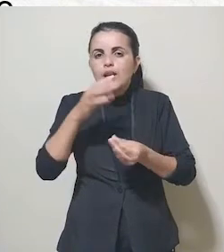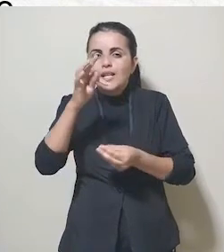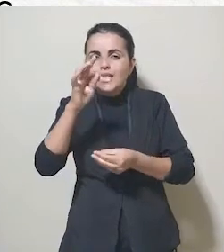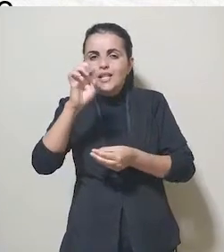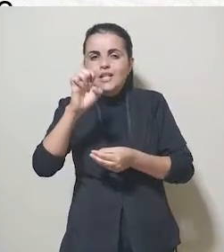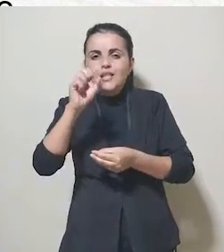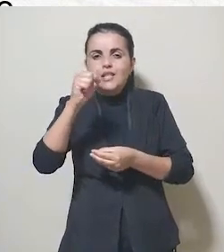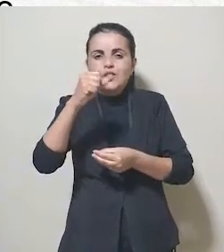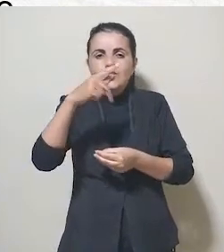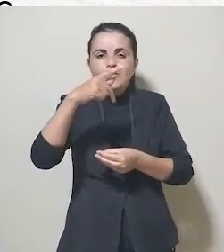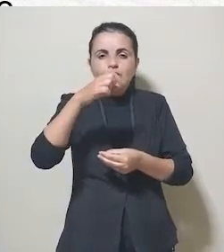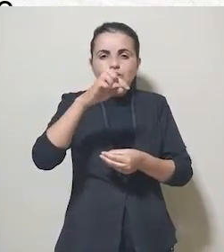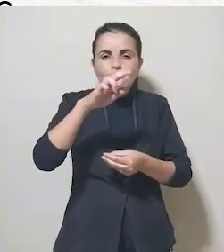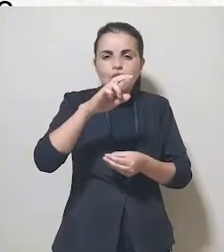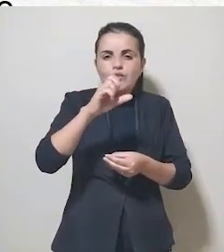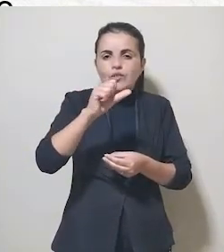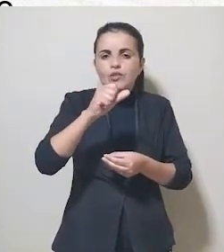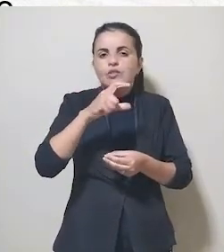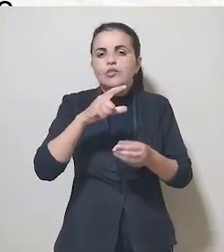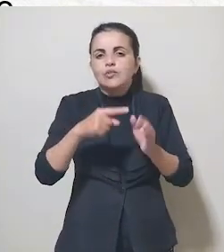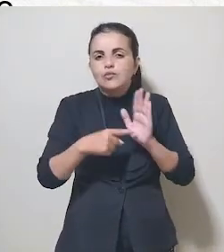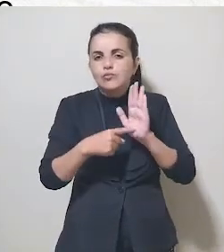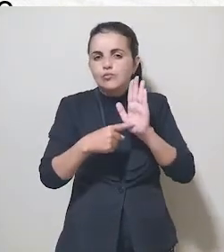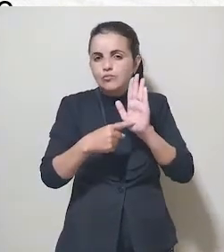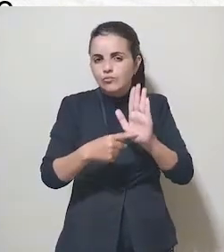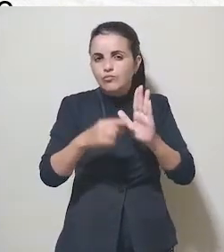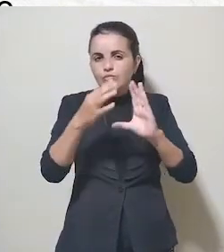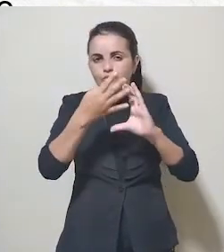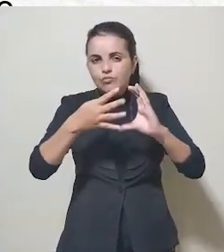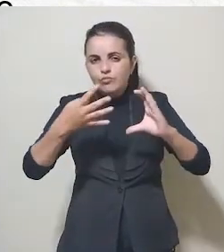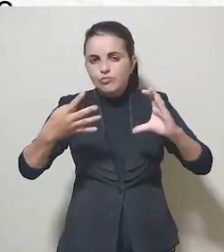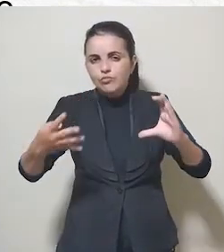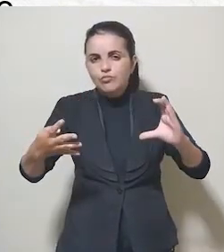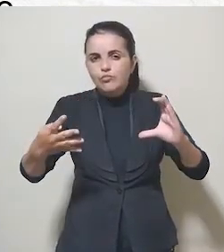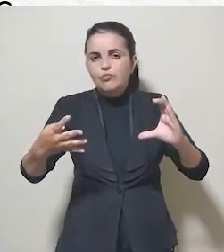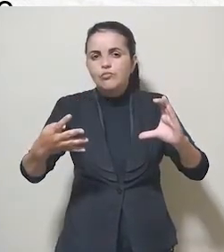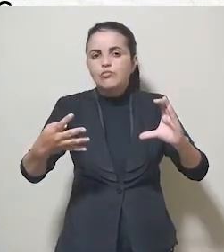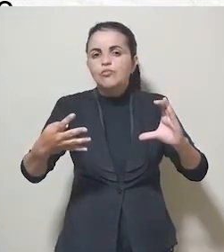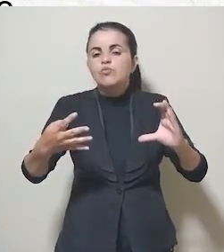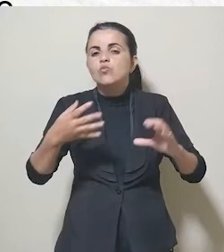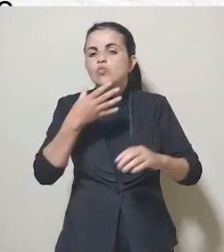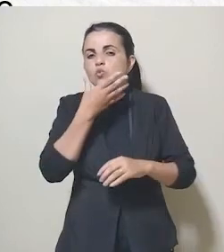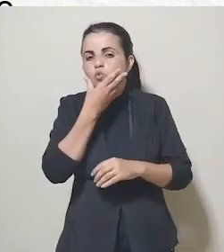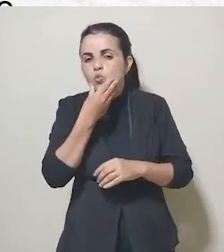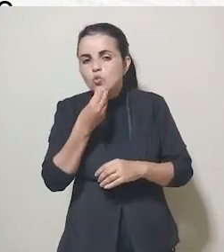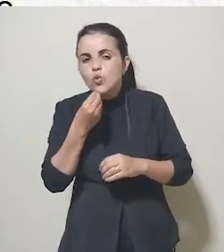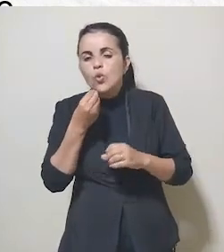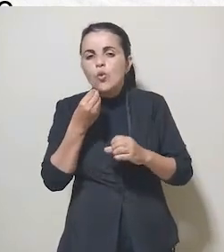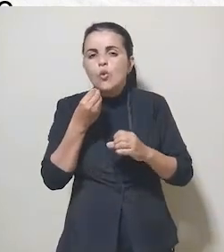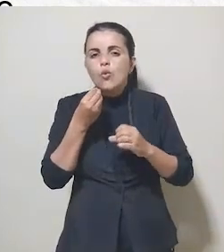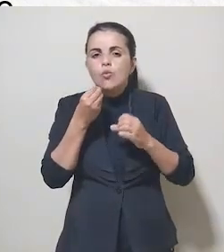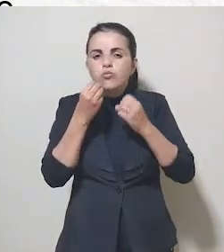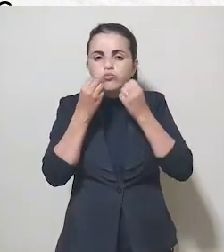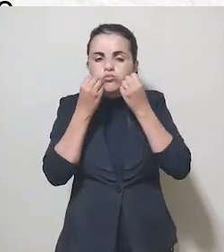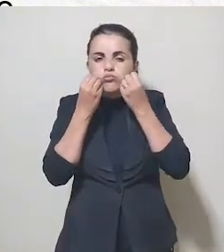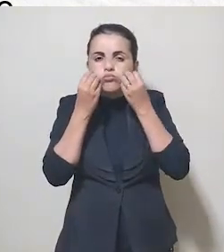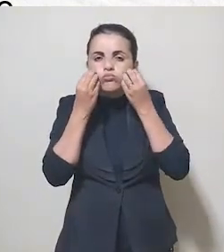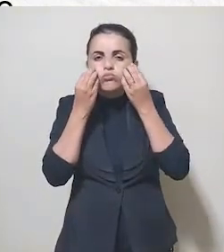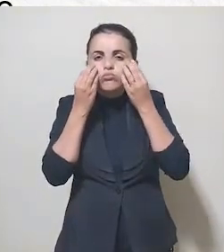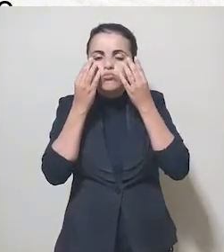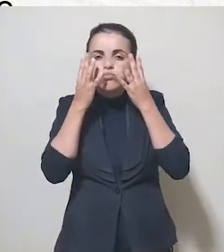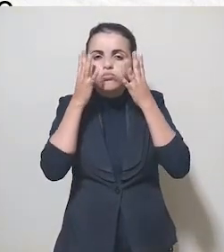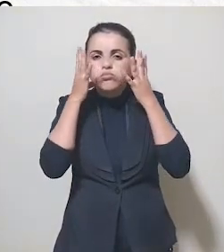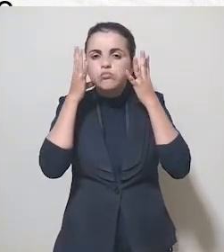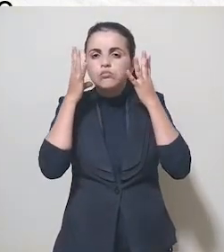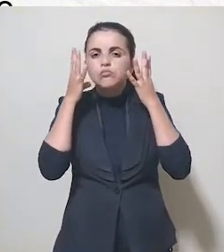a testosterona, que é responsável pelo aparecimento de características sexuais secundárias nos homens, então, como os pelos, modificação da